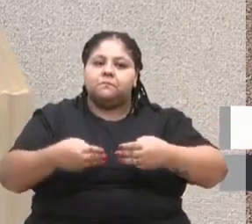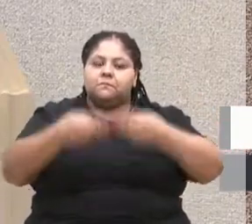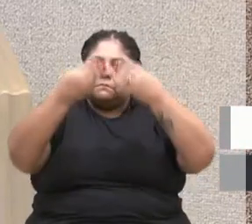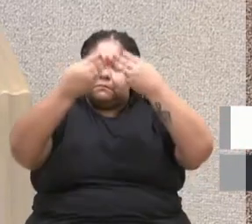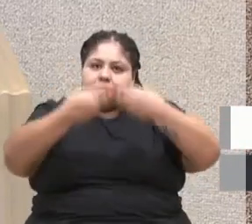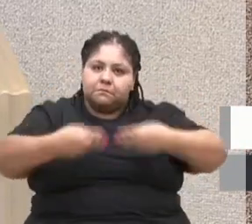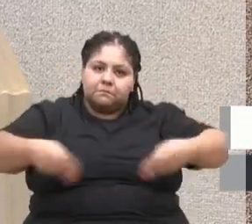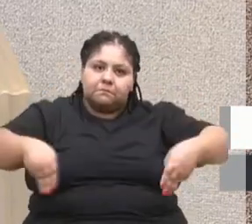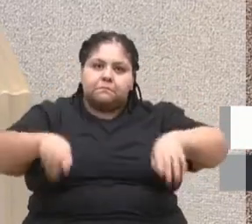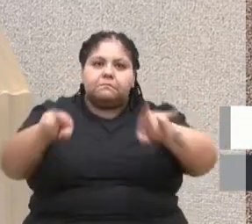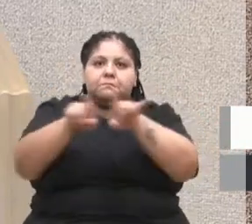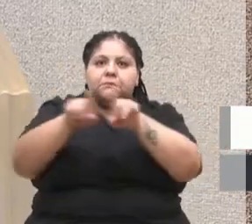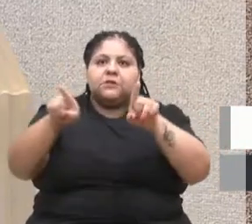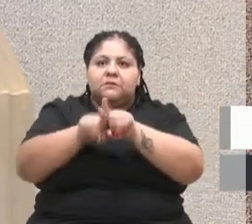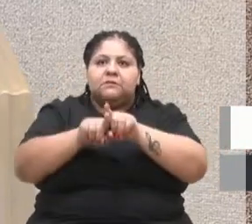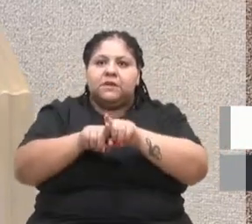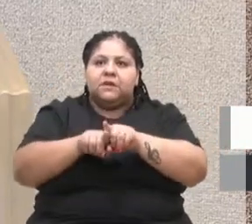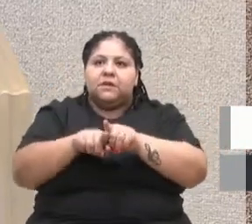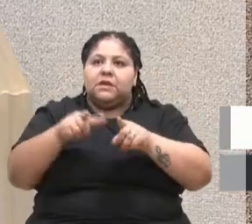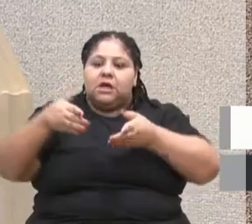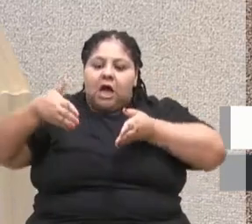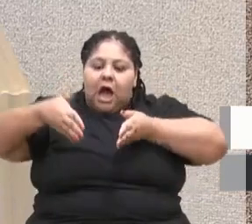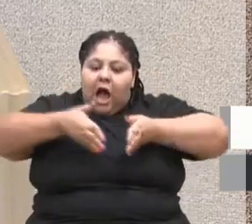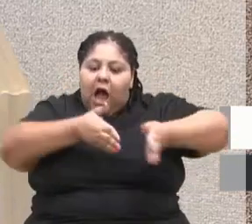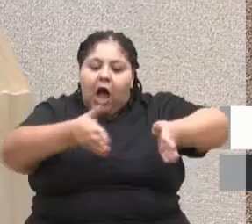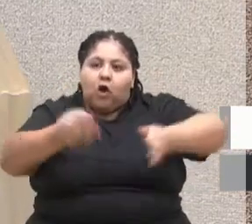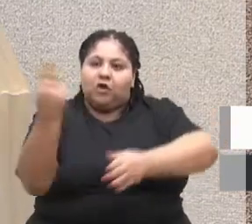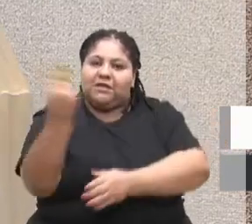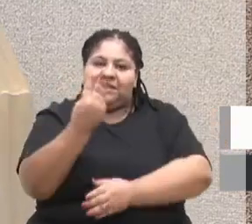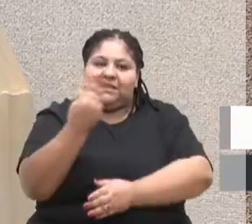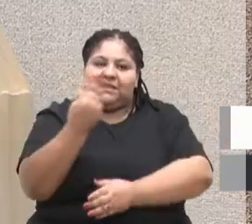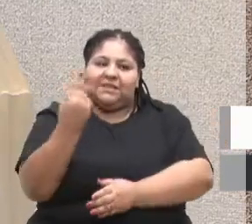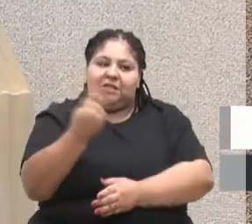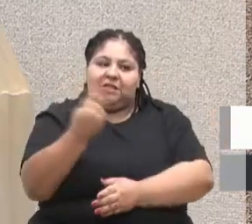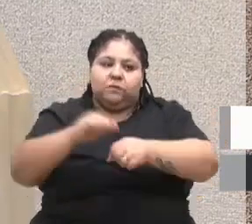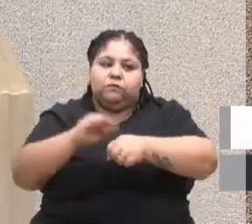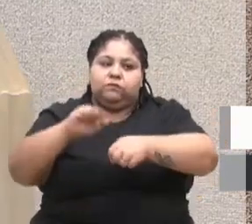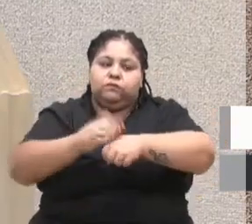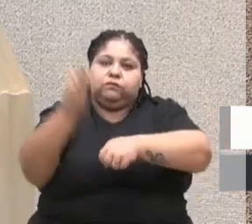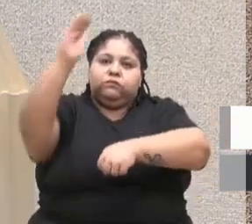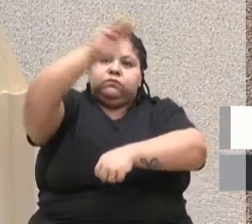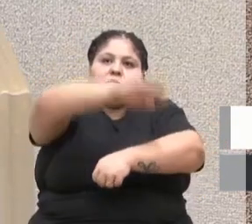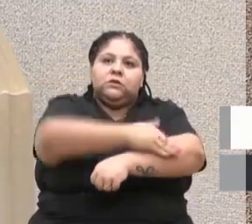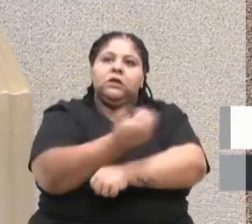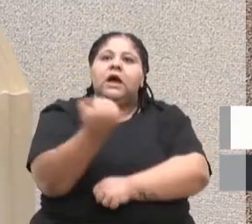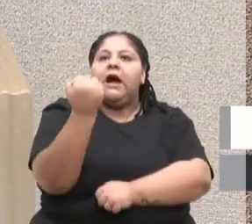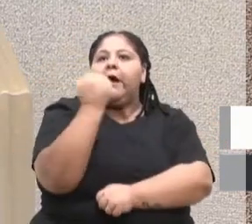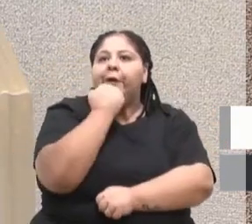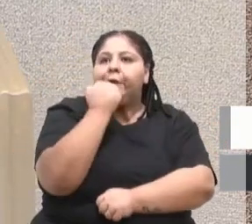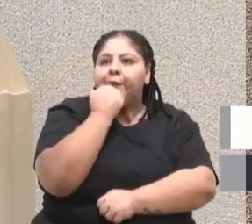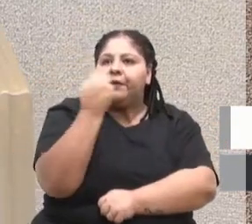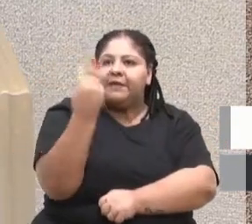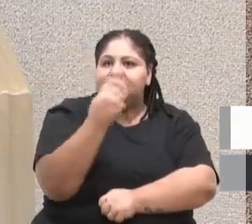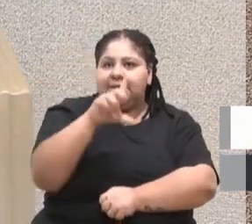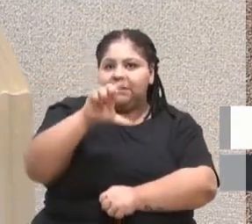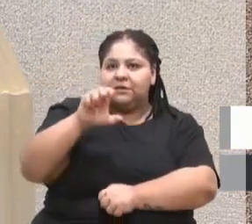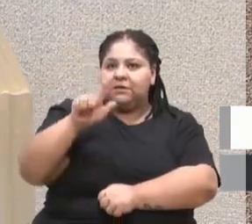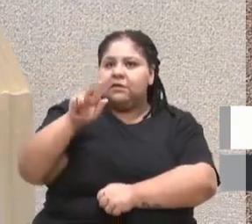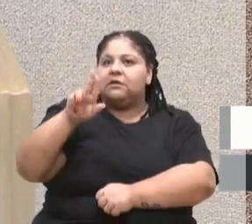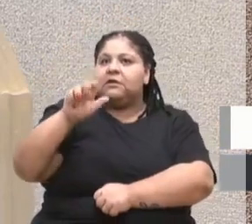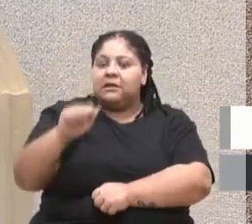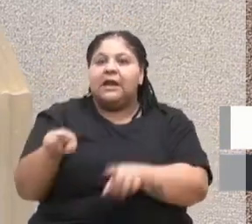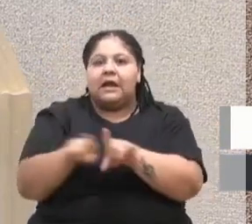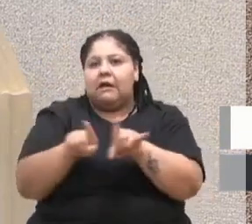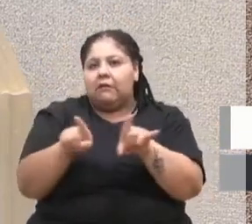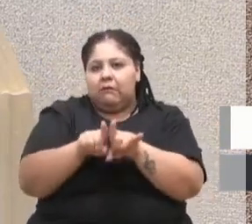Terceira Légua, que é muito movimentada, nós temos Orquidário, nós temos uma série de questões ali na Estrada do Imigrante. Então, é